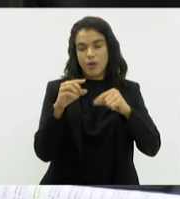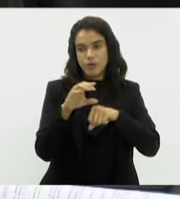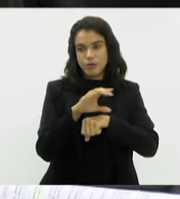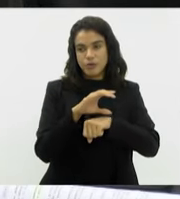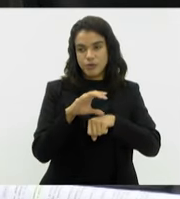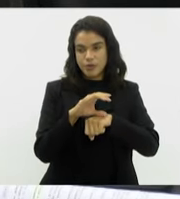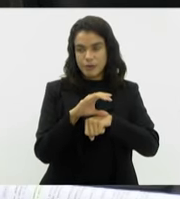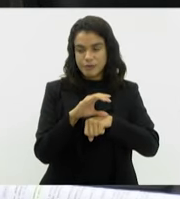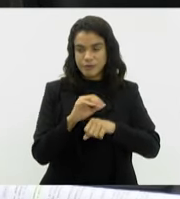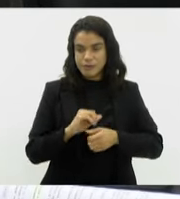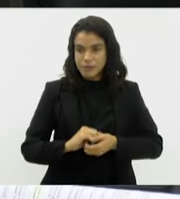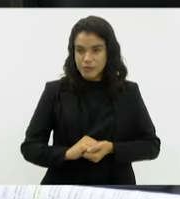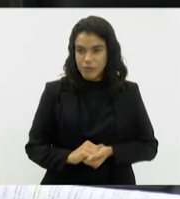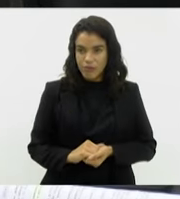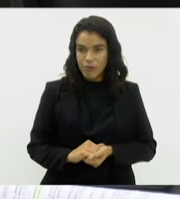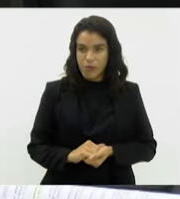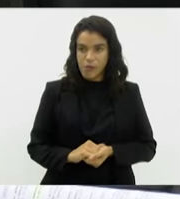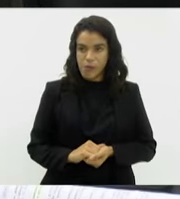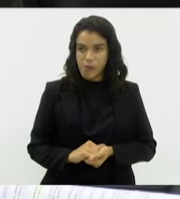Porque...